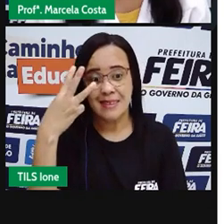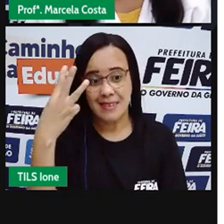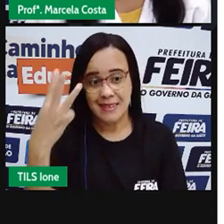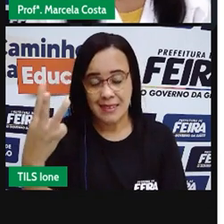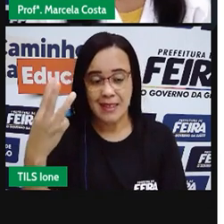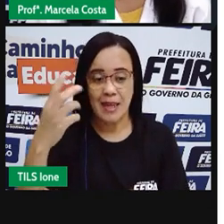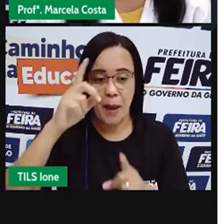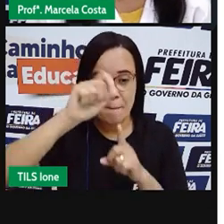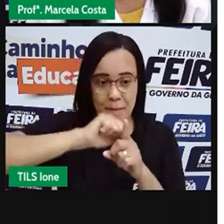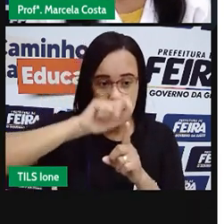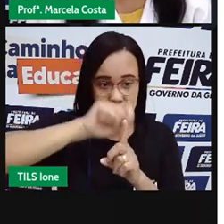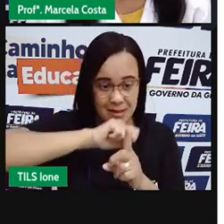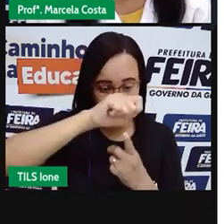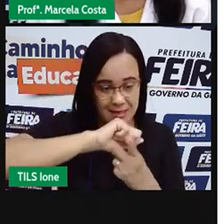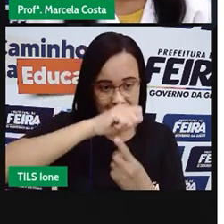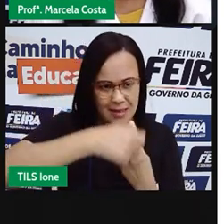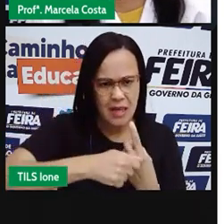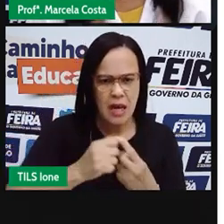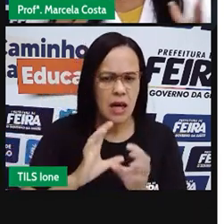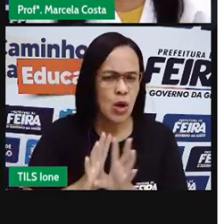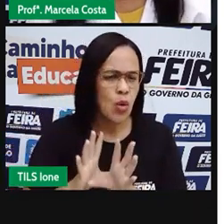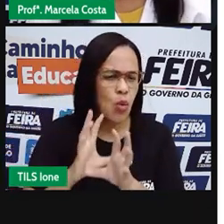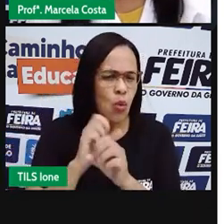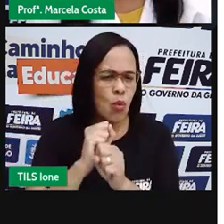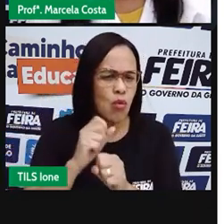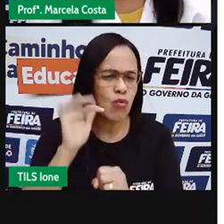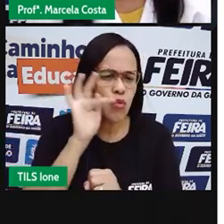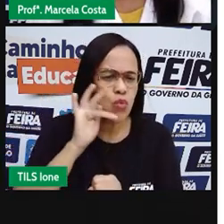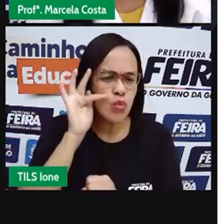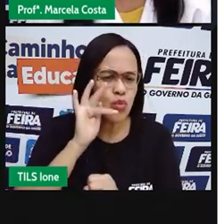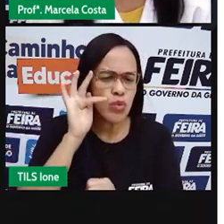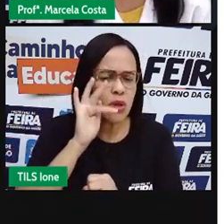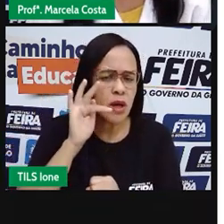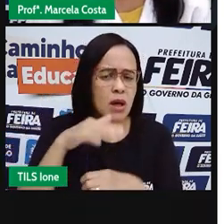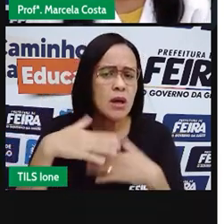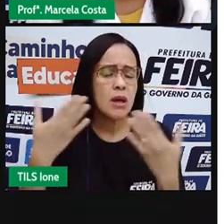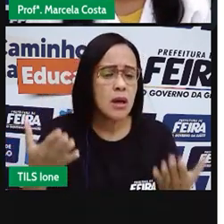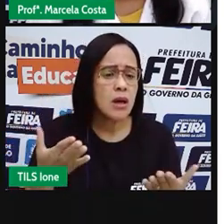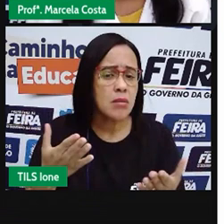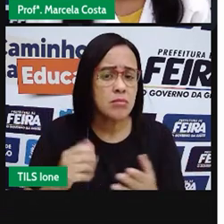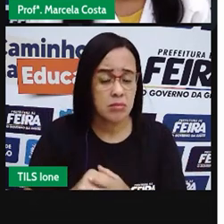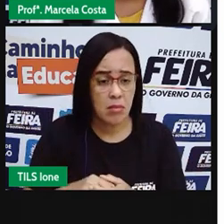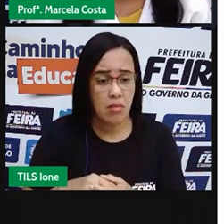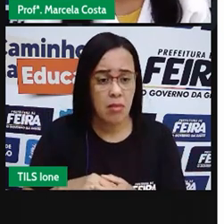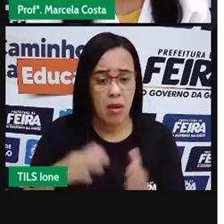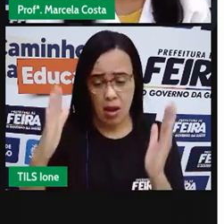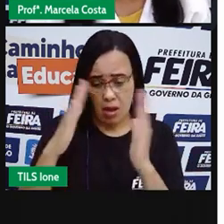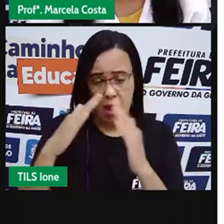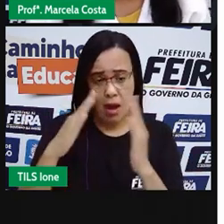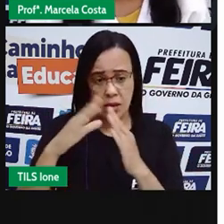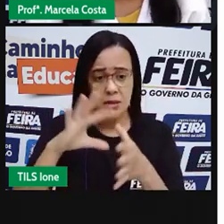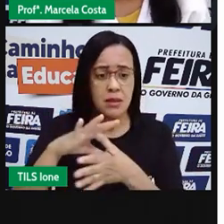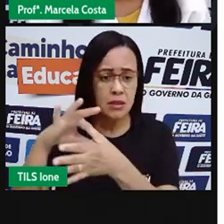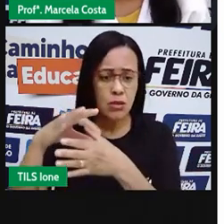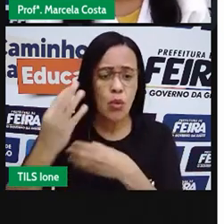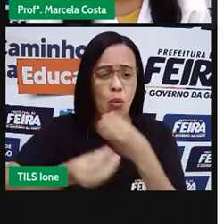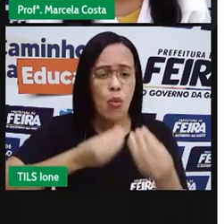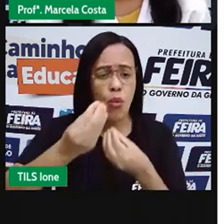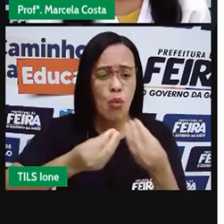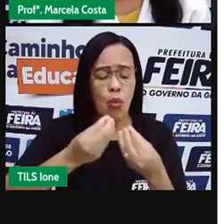frutas João comprou ao todo? Quantas frutas ele levou para casa?